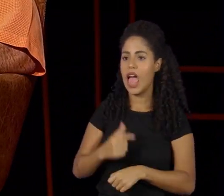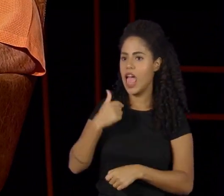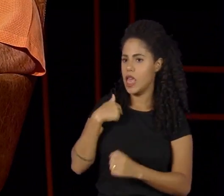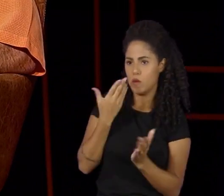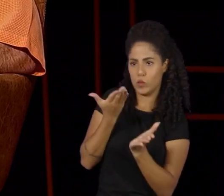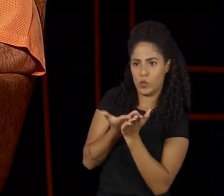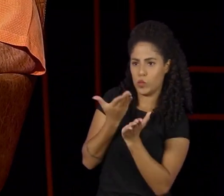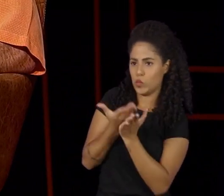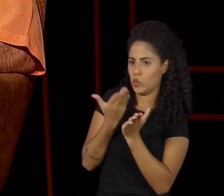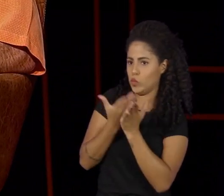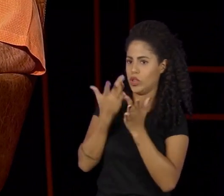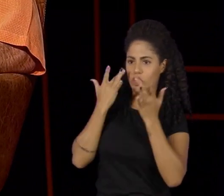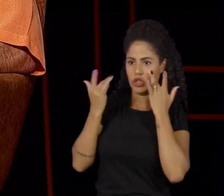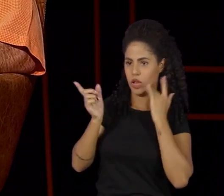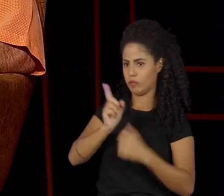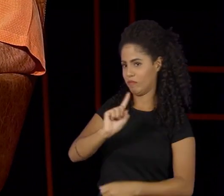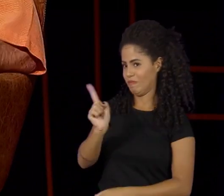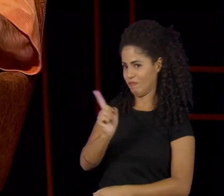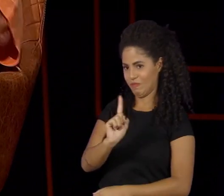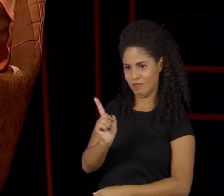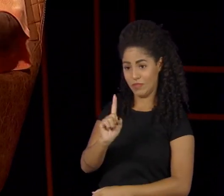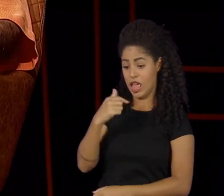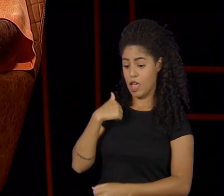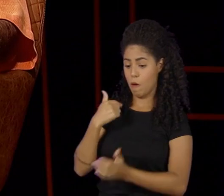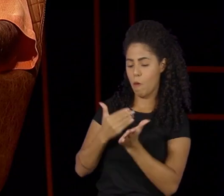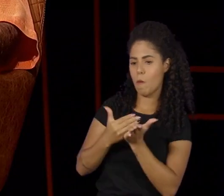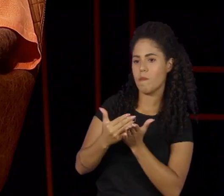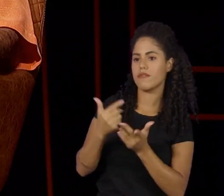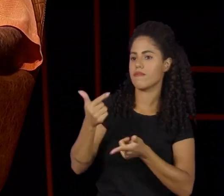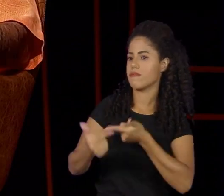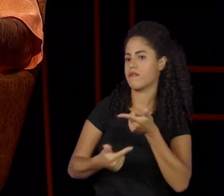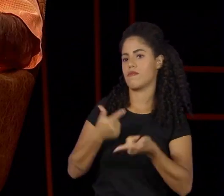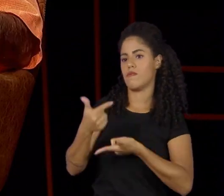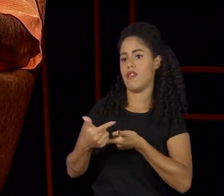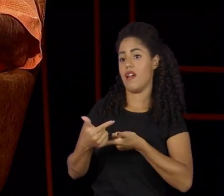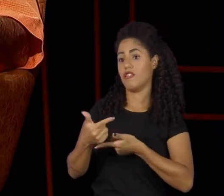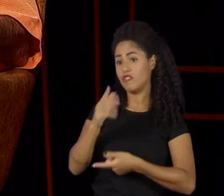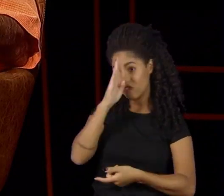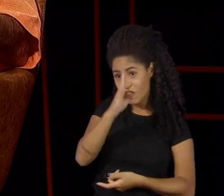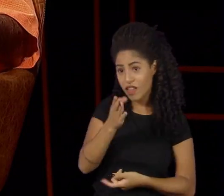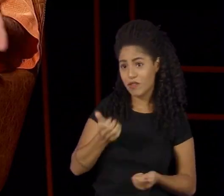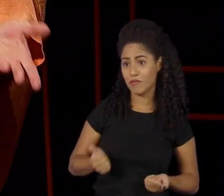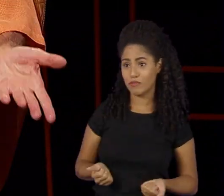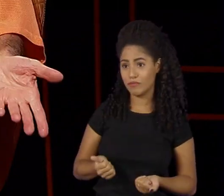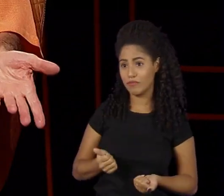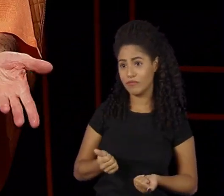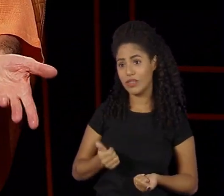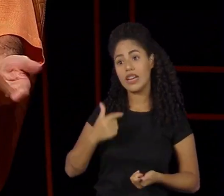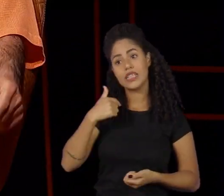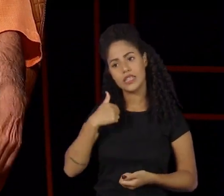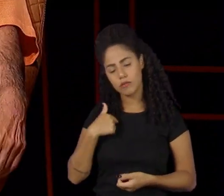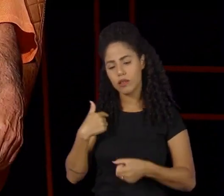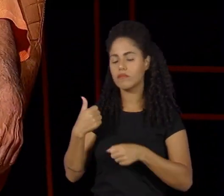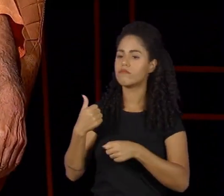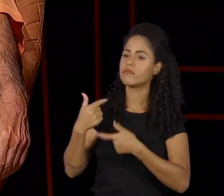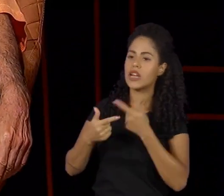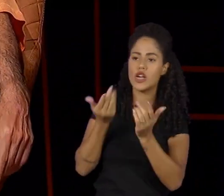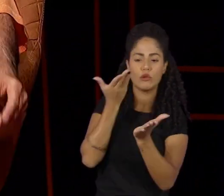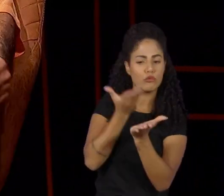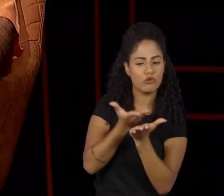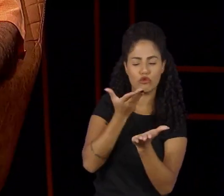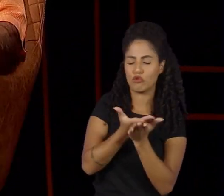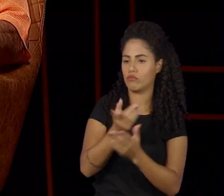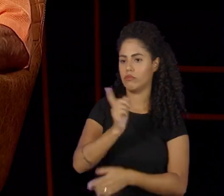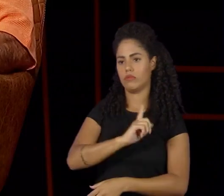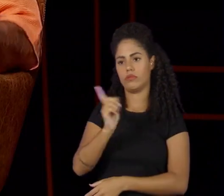teatro. Eu comecei a trabalhar. Então, eu sou um operário da profissão. Eu não estudei para